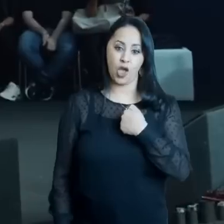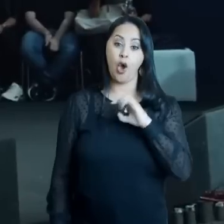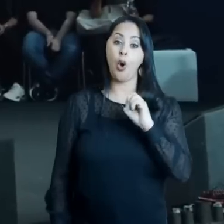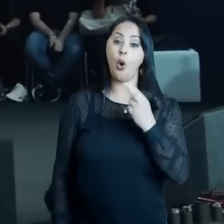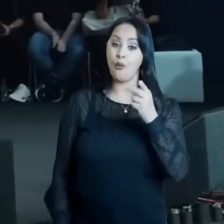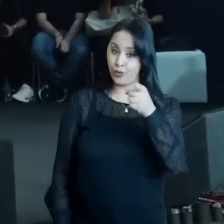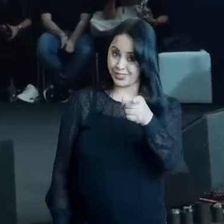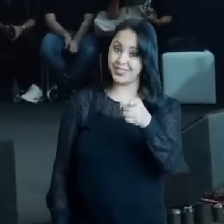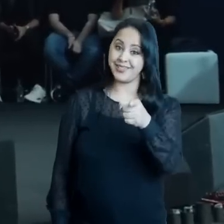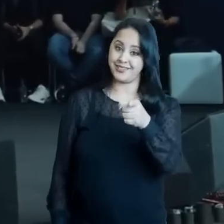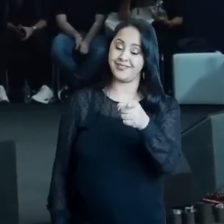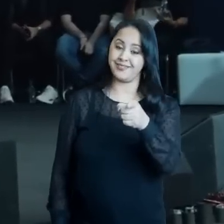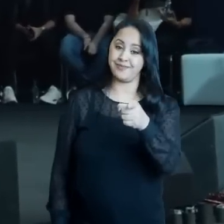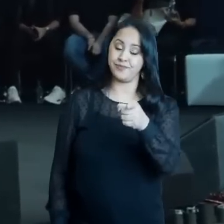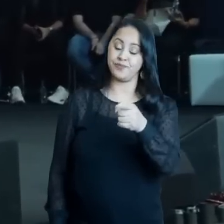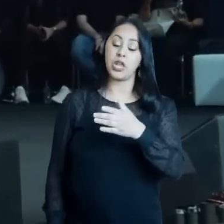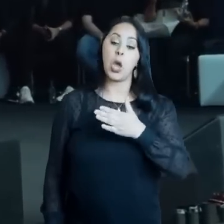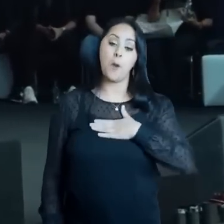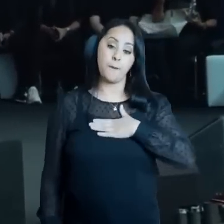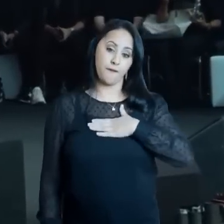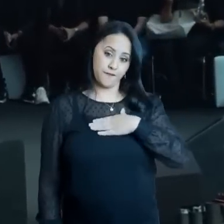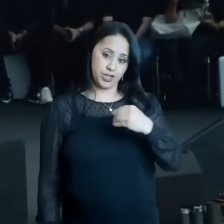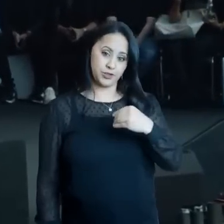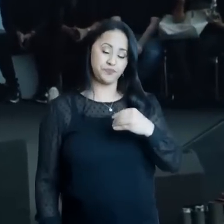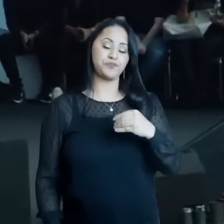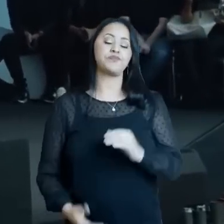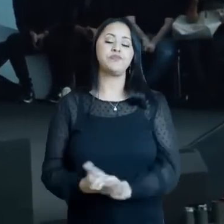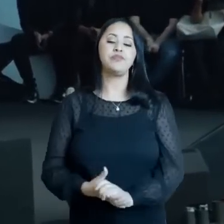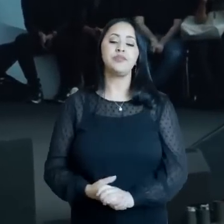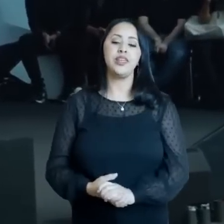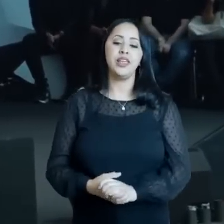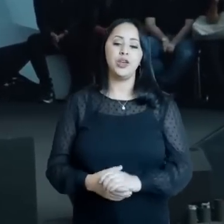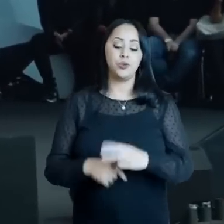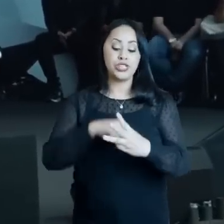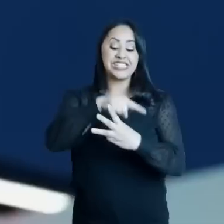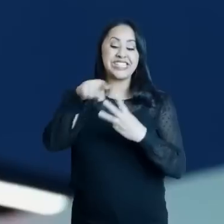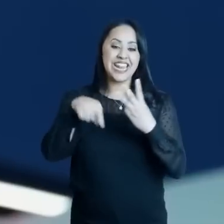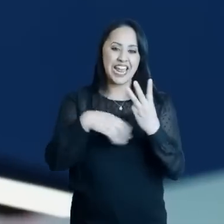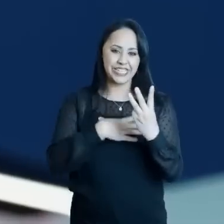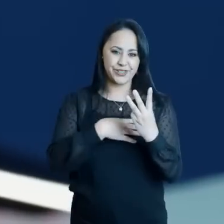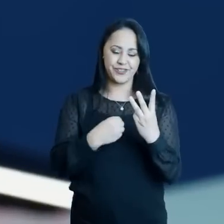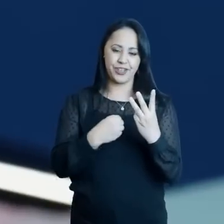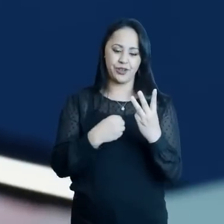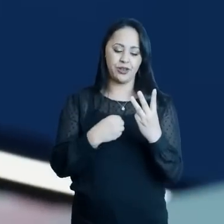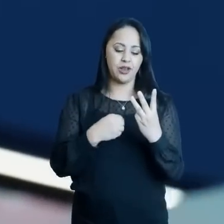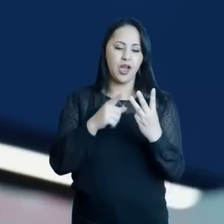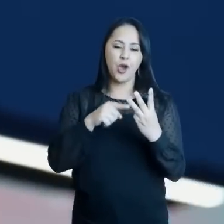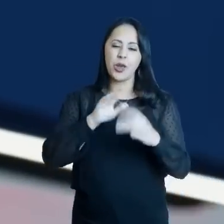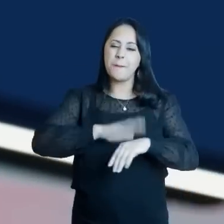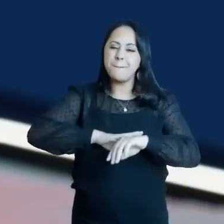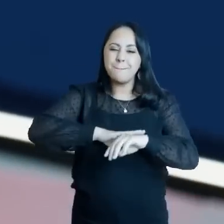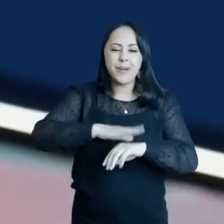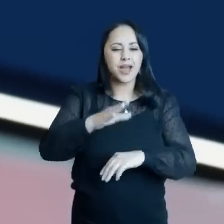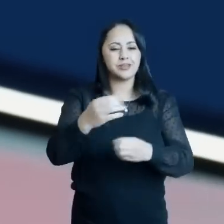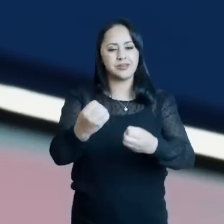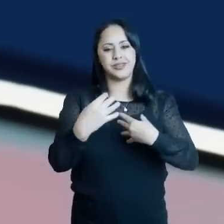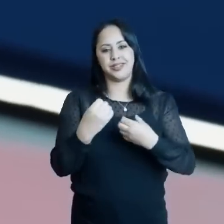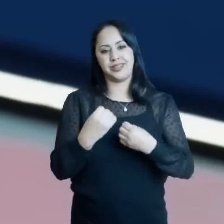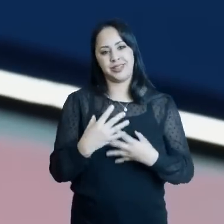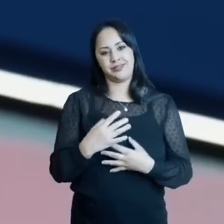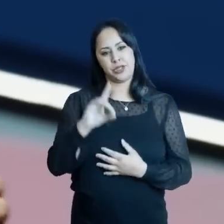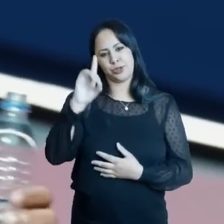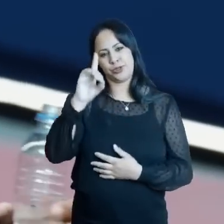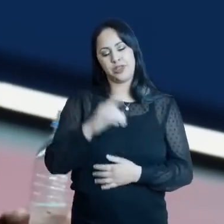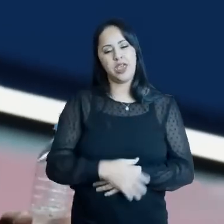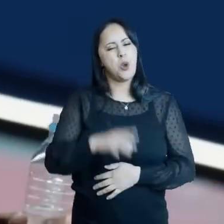assim, o Brian, a Maria, a Sofia, os meus filhos são quem mais me ensinam sobre Deus.